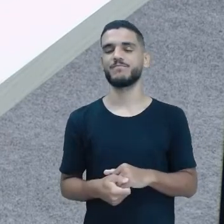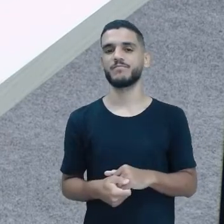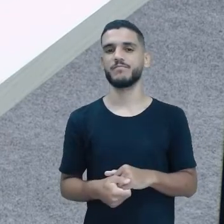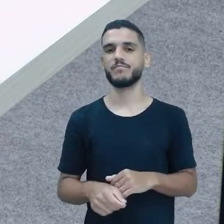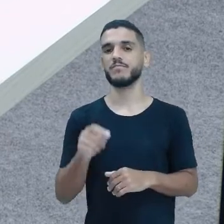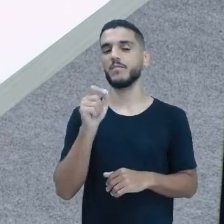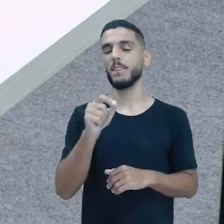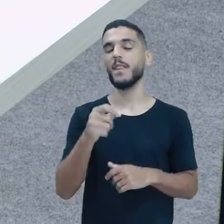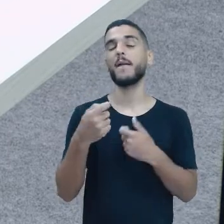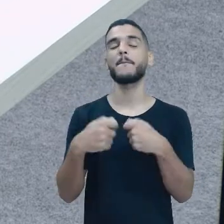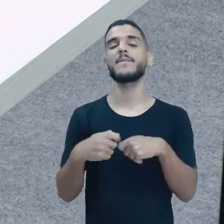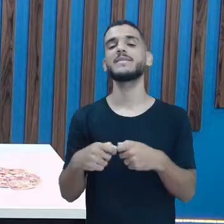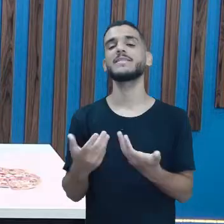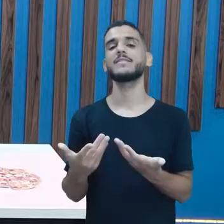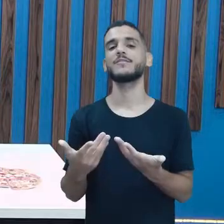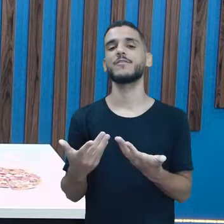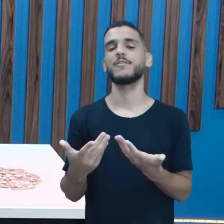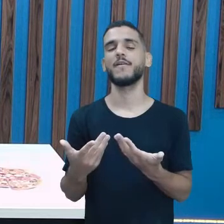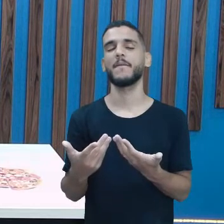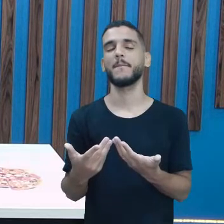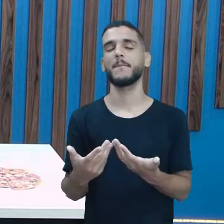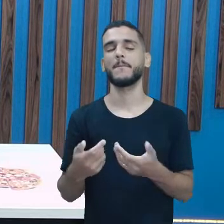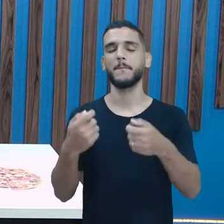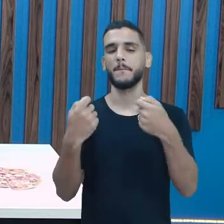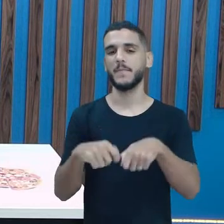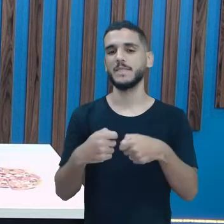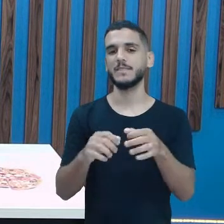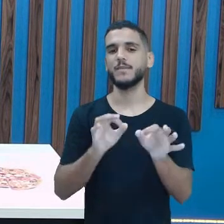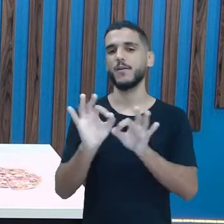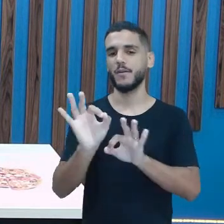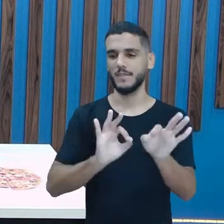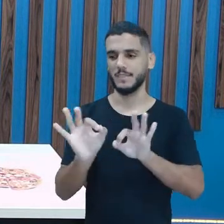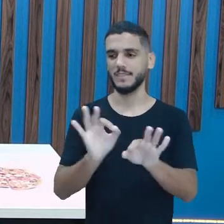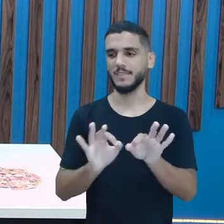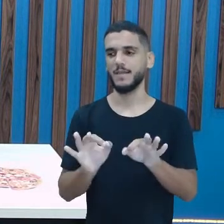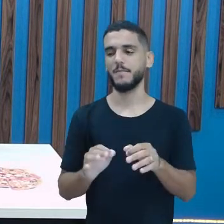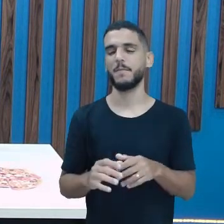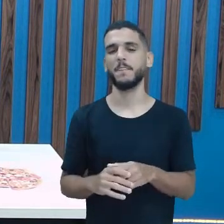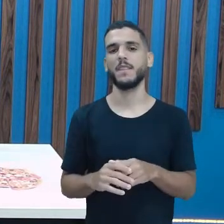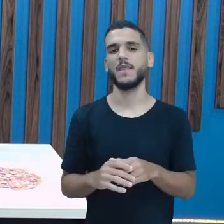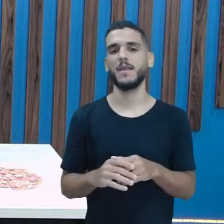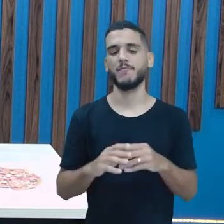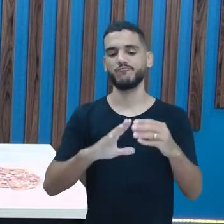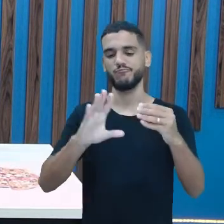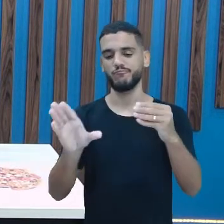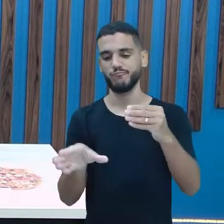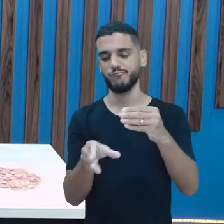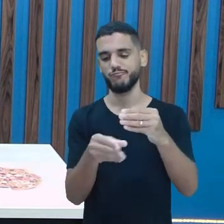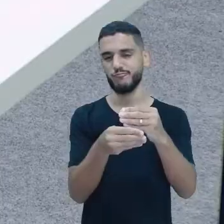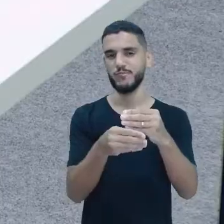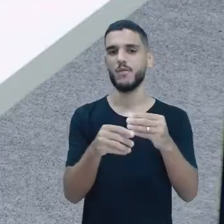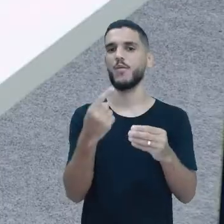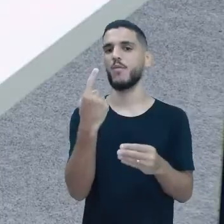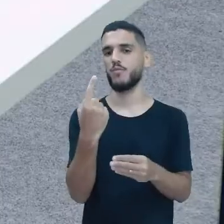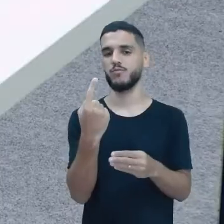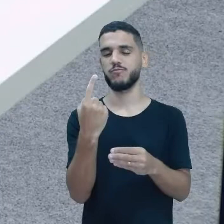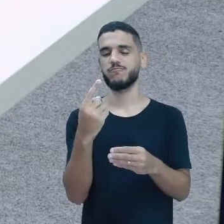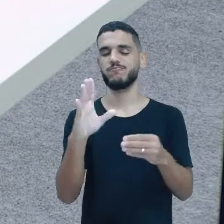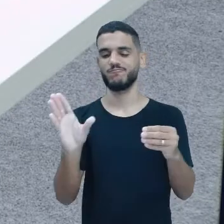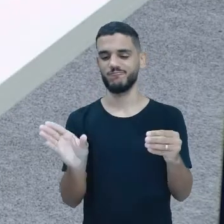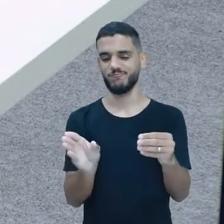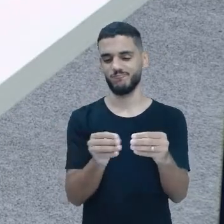ela fique com a mesma quantidade? Ela tenha a metade. Eu vou aqui, ó, entregar mais